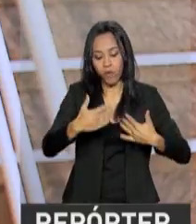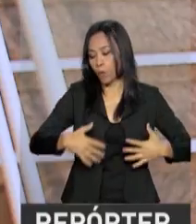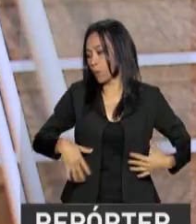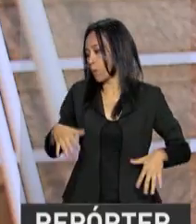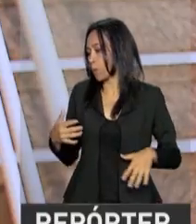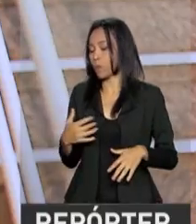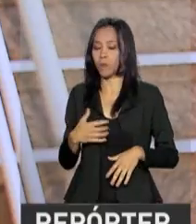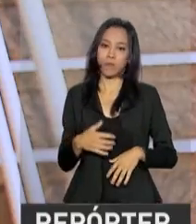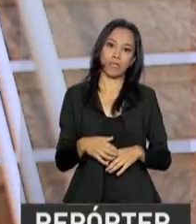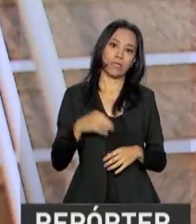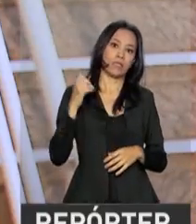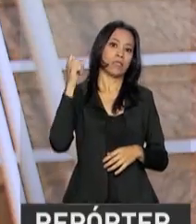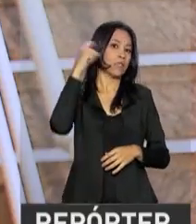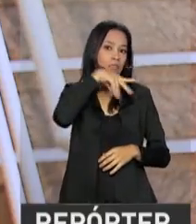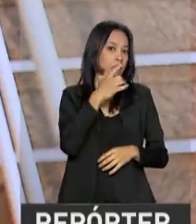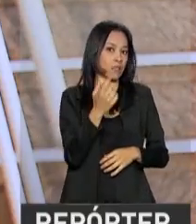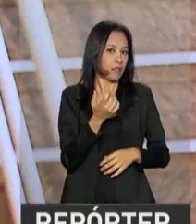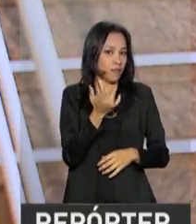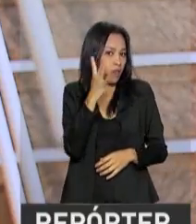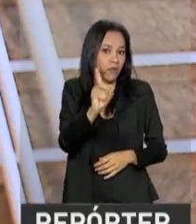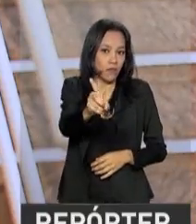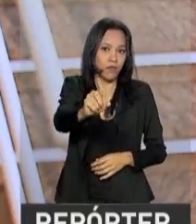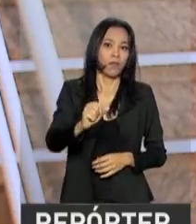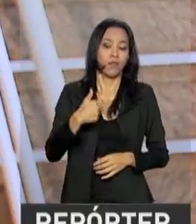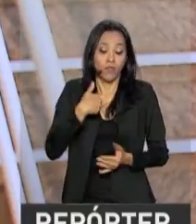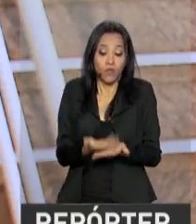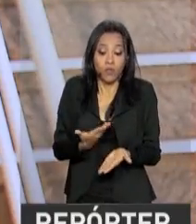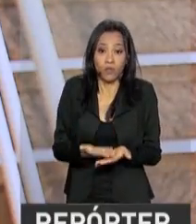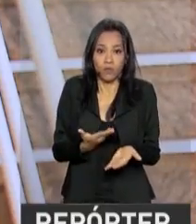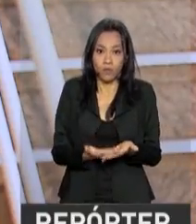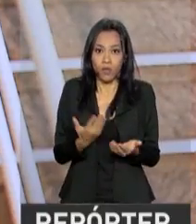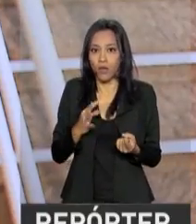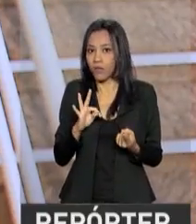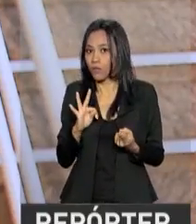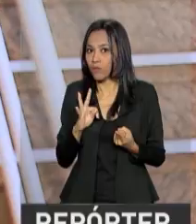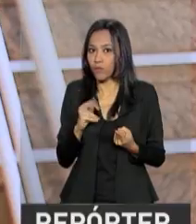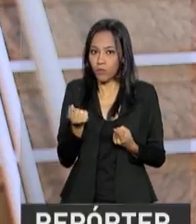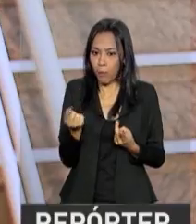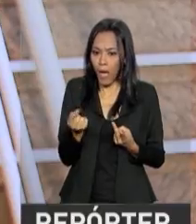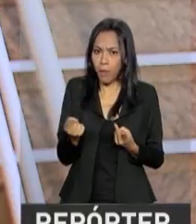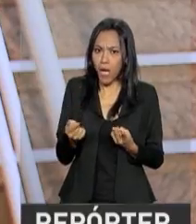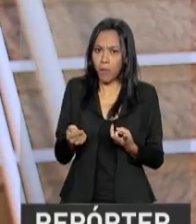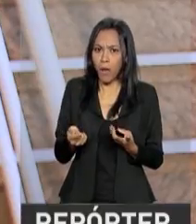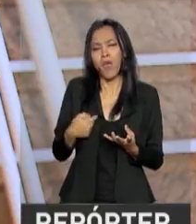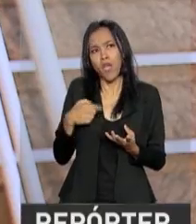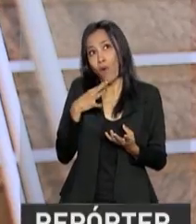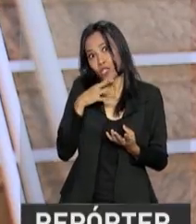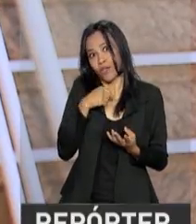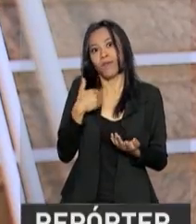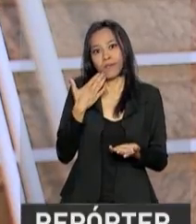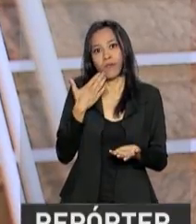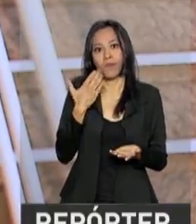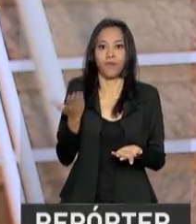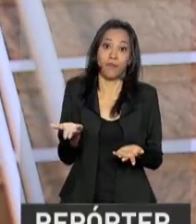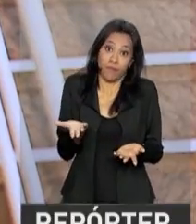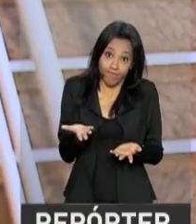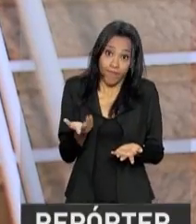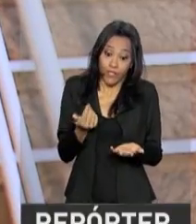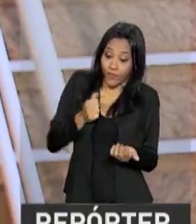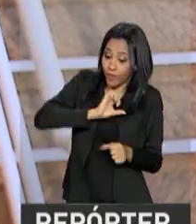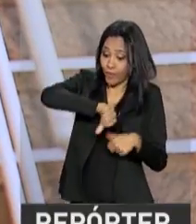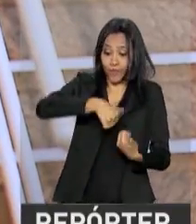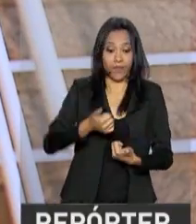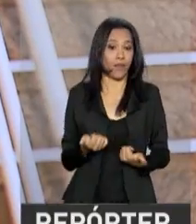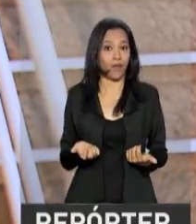idiomas. Então, eu tive que lapidar tudo aquilo que eu já sabia, eu achava que sabia e tinha que